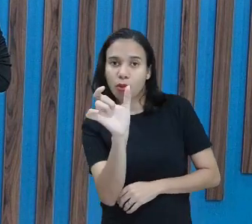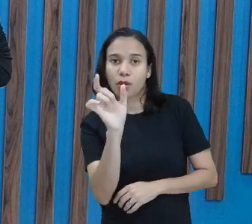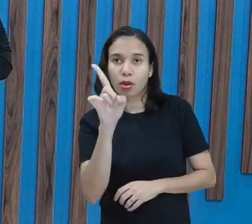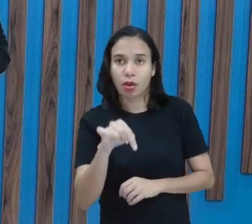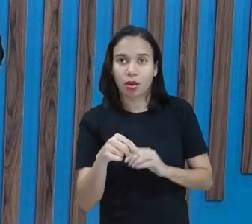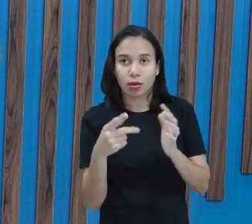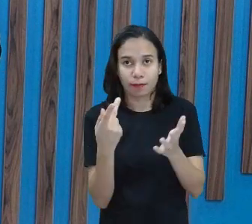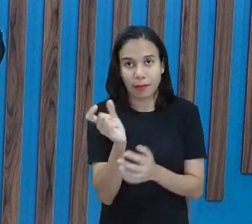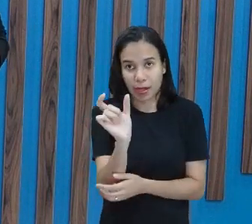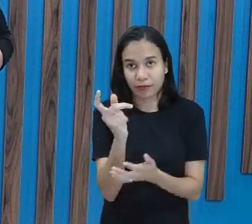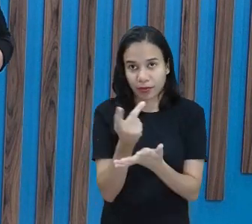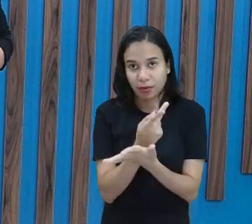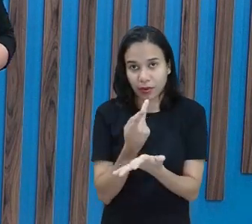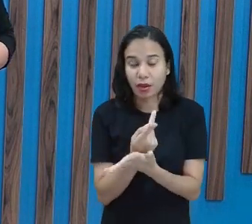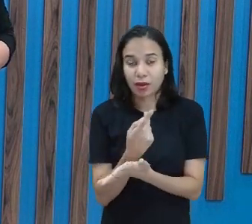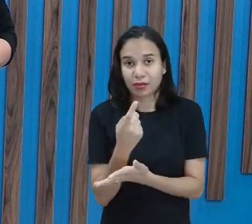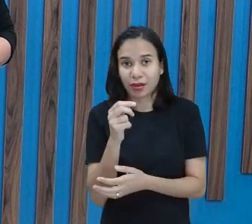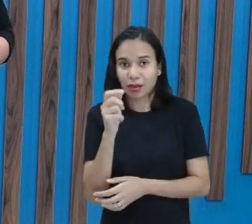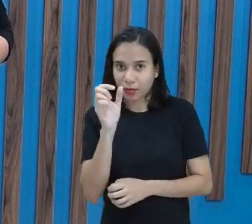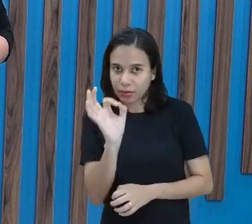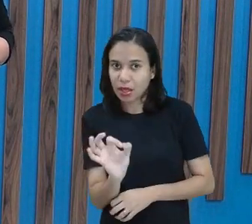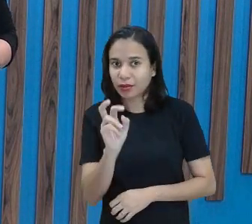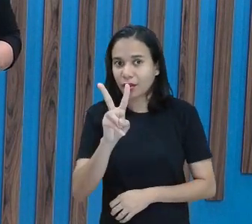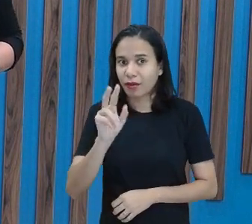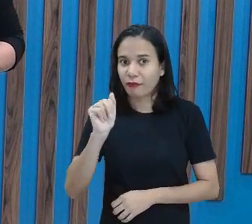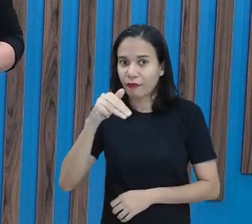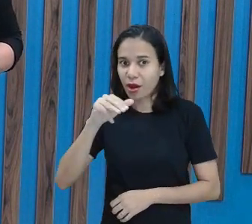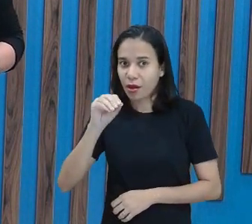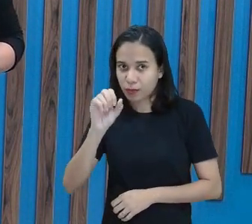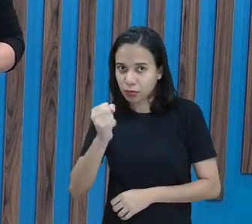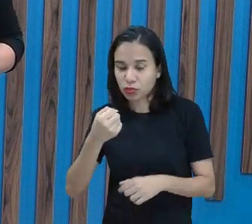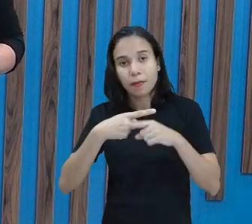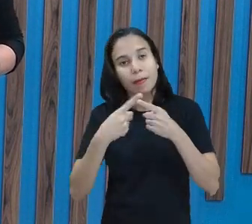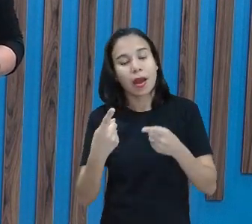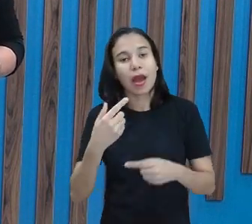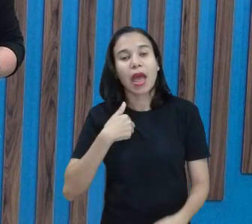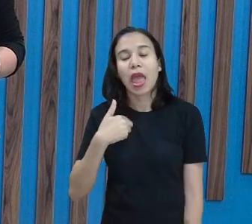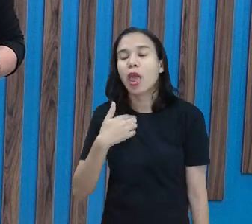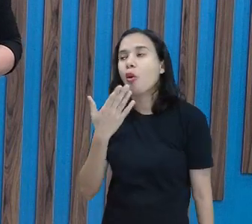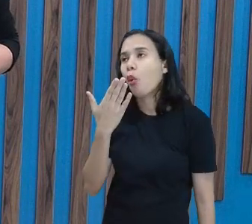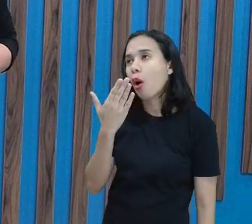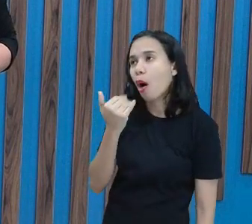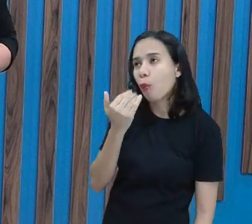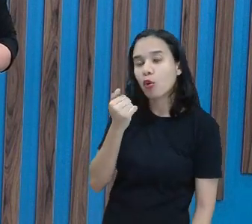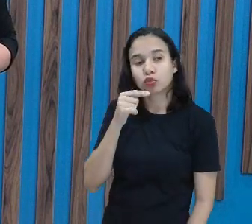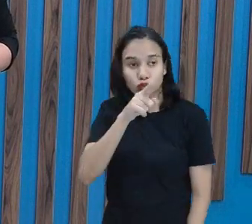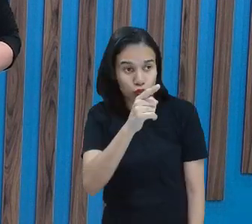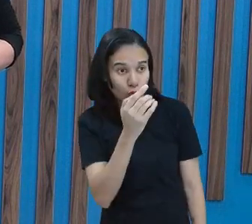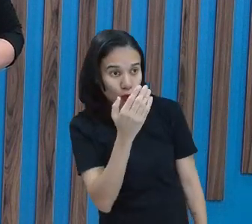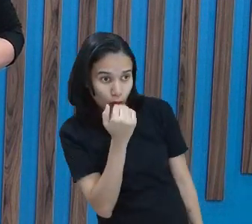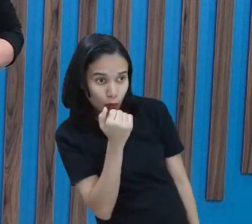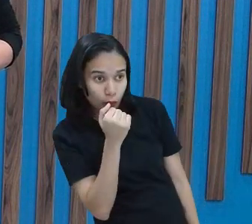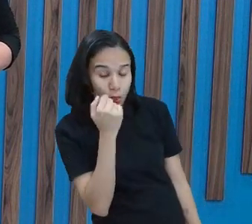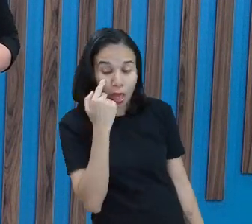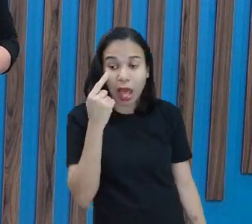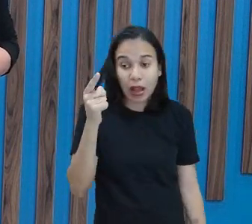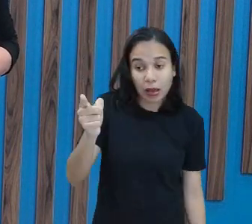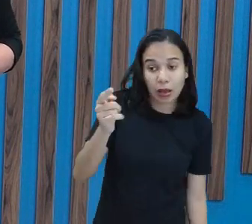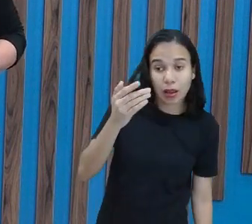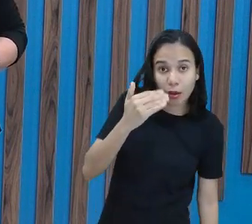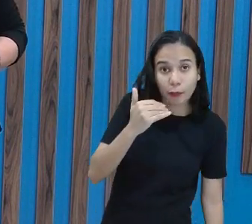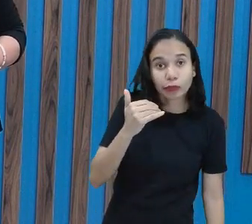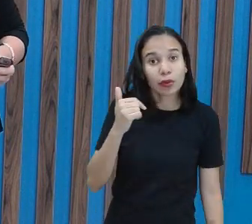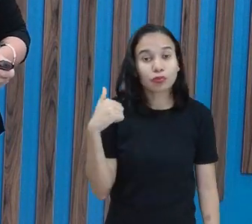na palavra errada, tá? Mas que também almoçar é um verbo, porque aí você diz, eu almoço, tu almoças, ele almoça,